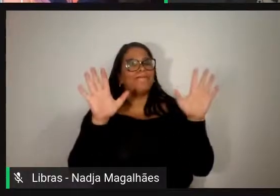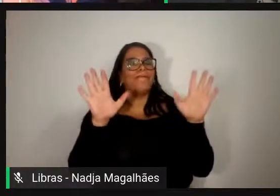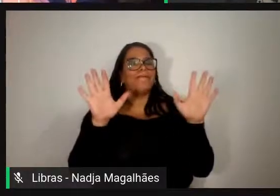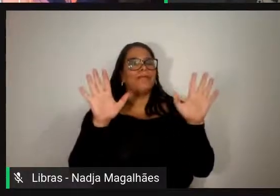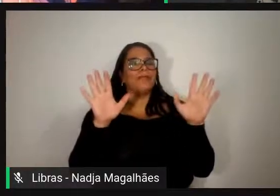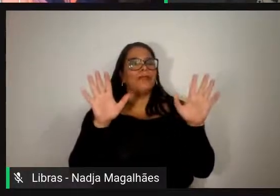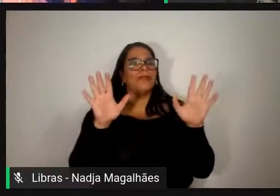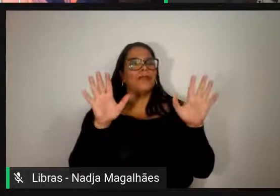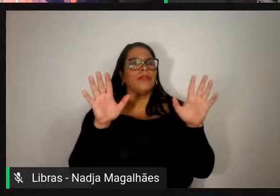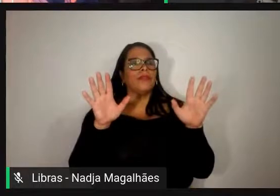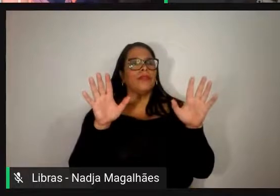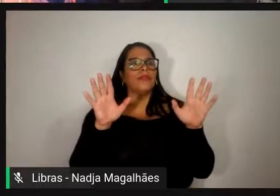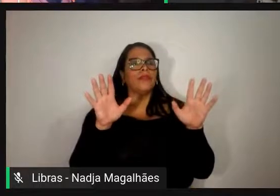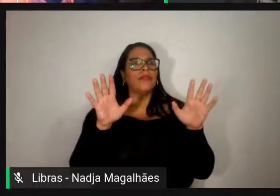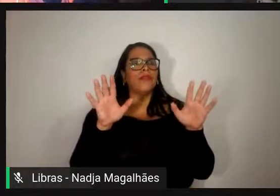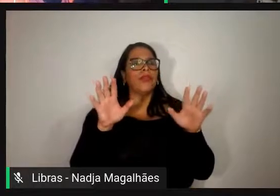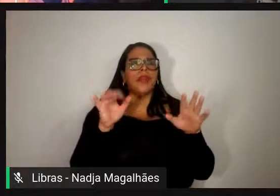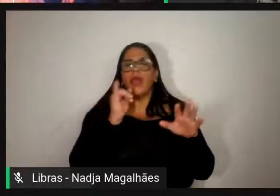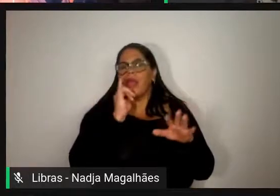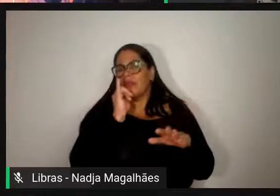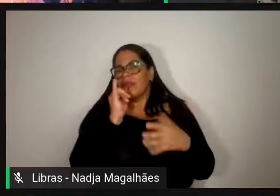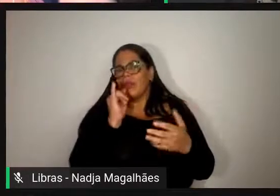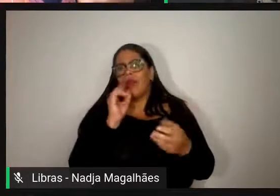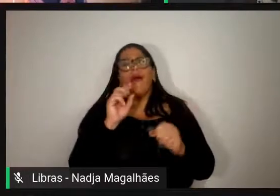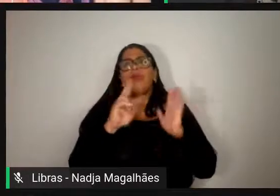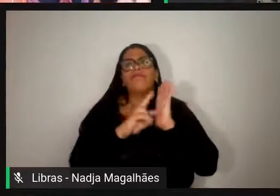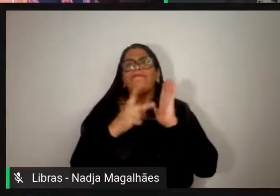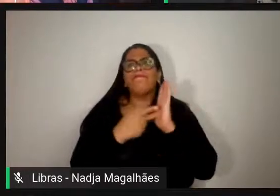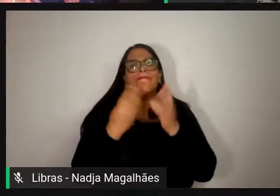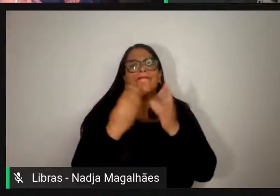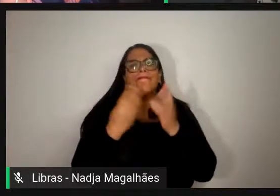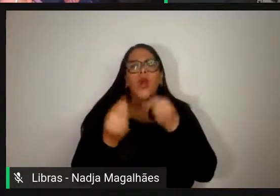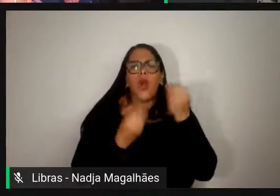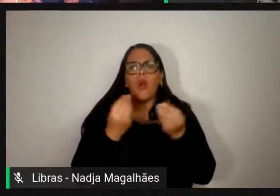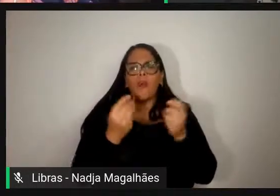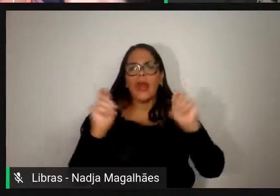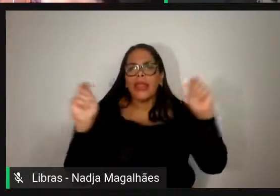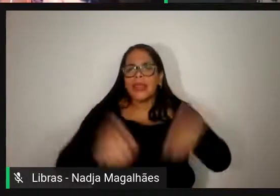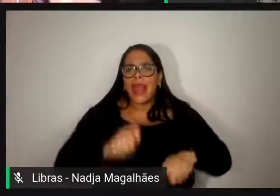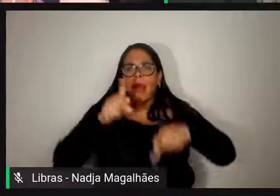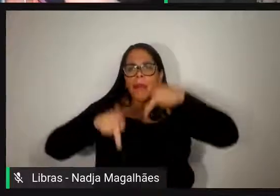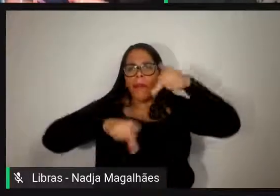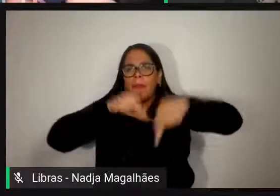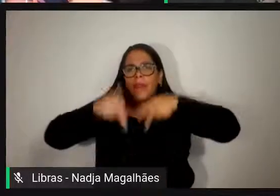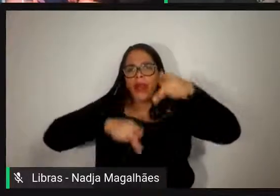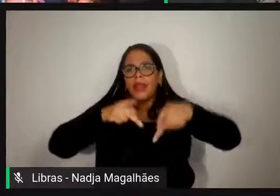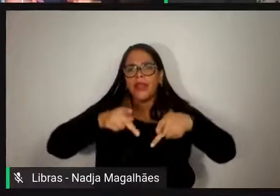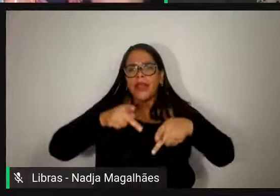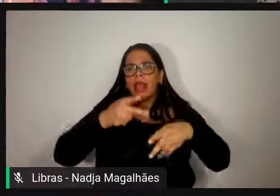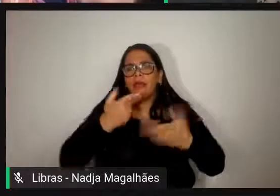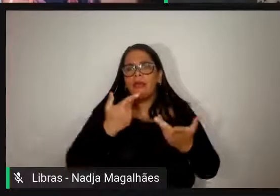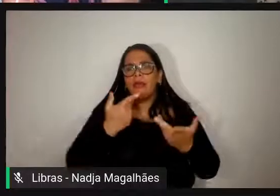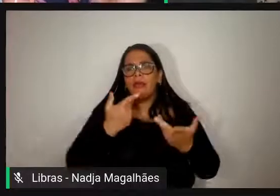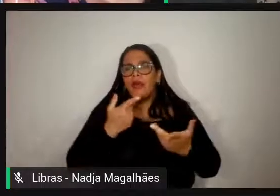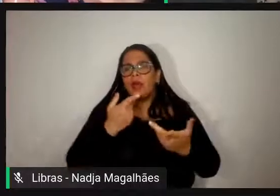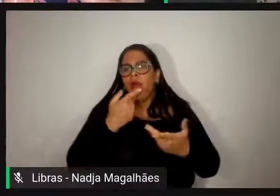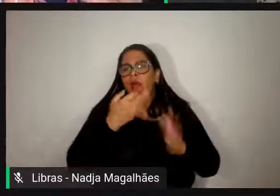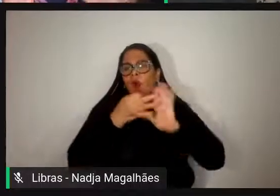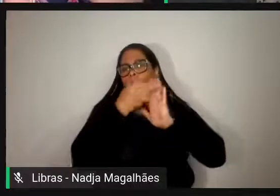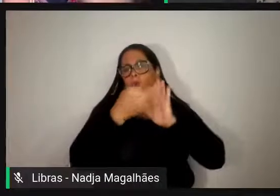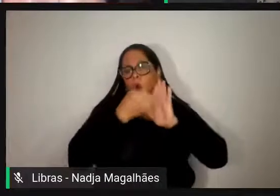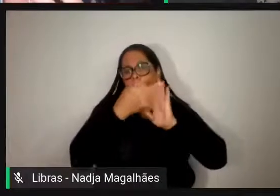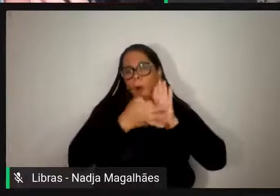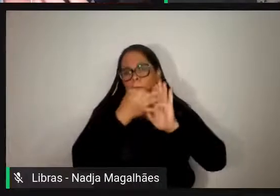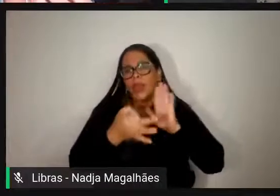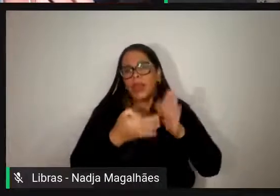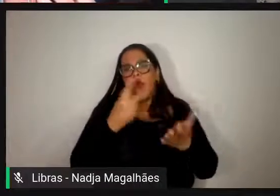Transparência infiere, que a gente chama, né? Que é uma forma que você possibilita que a população possa interferir no processo enquanto ele está acontecendo,